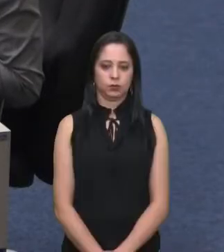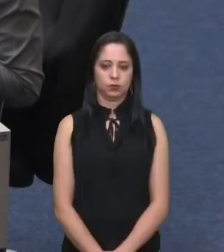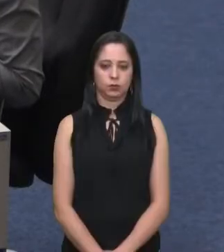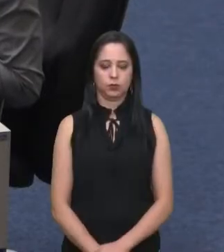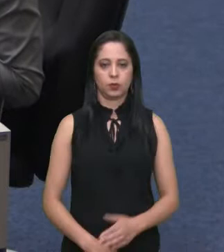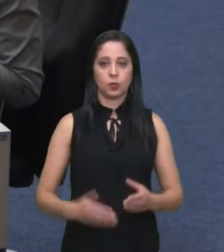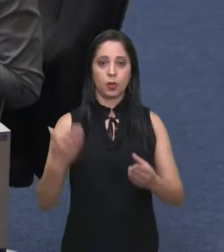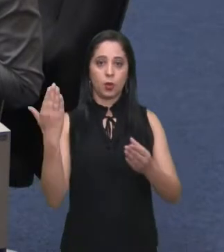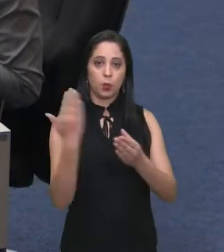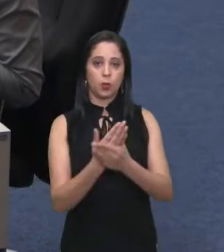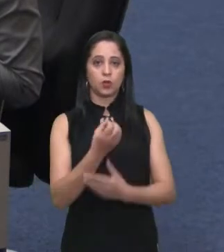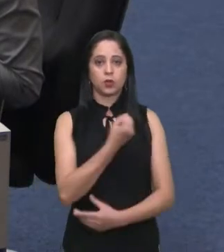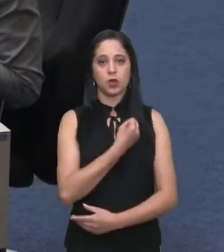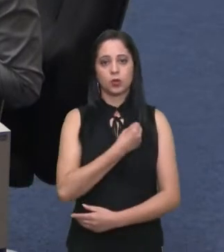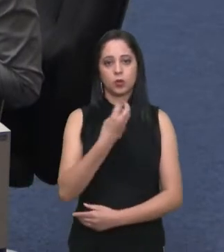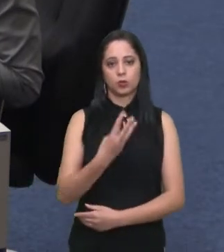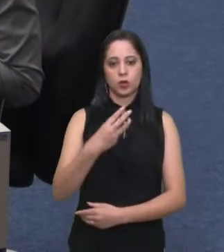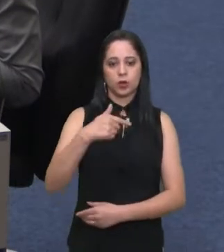Processo número